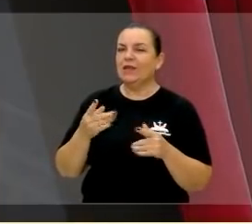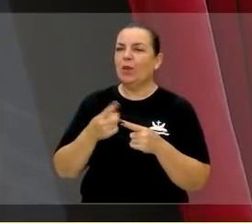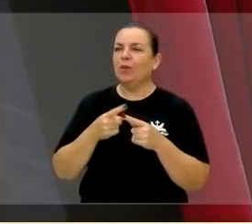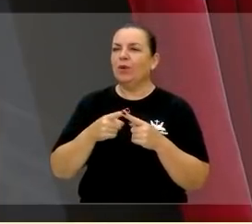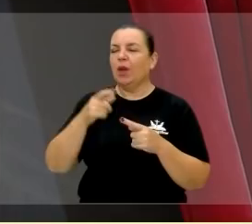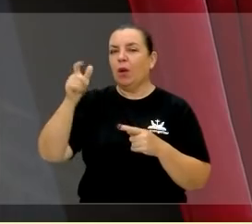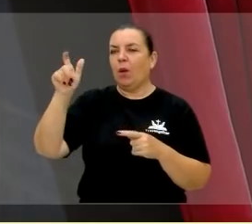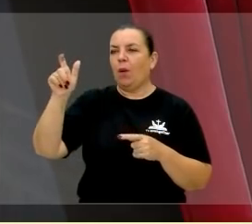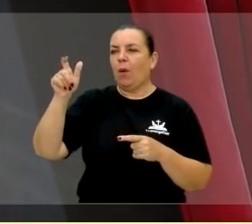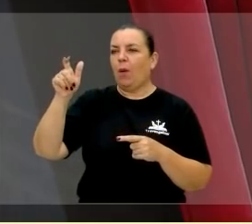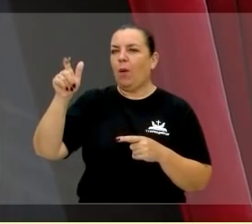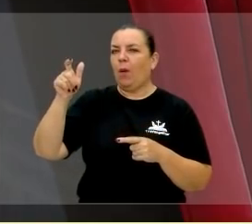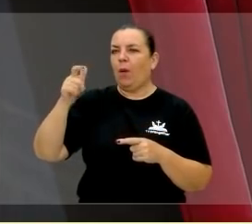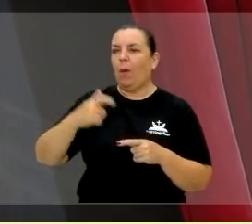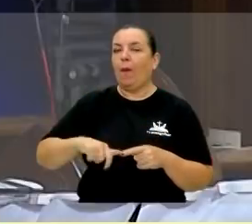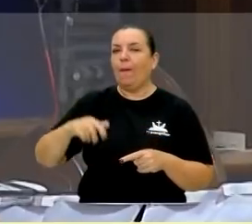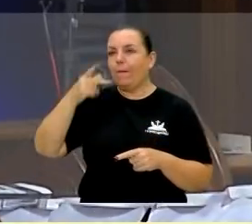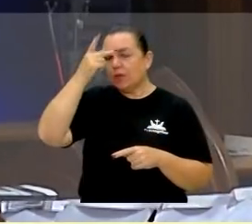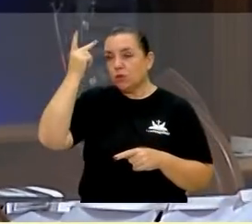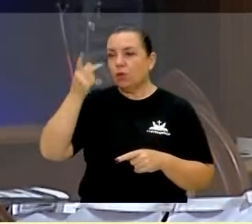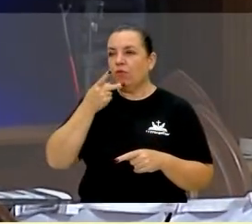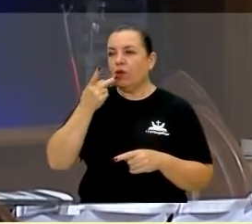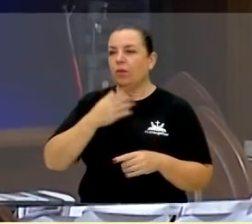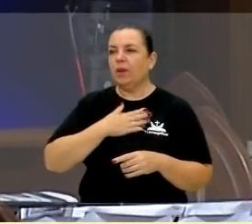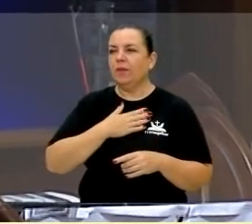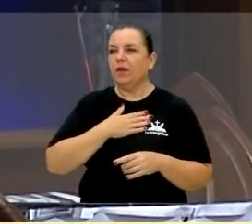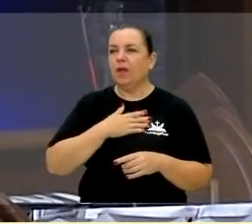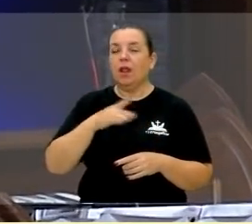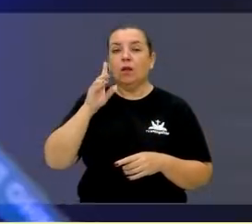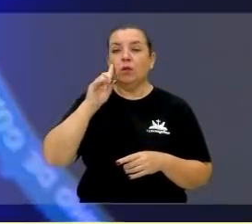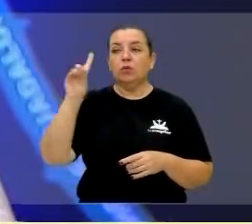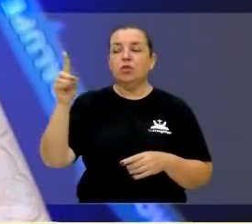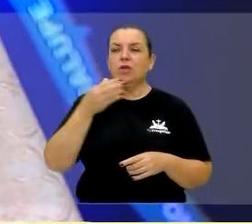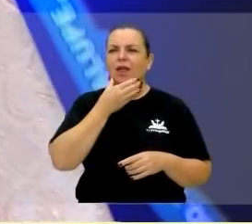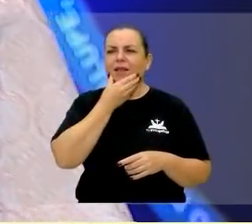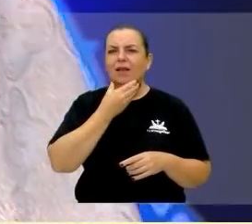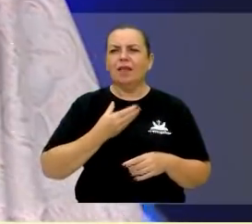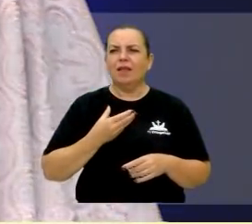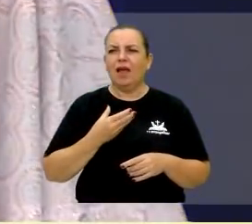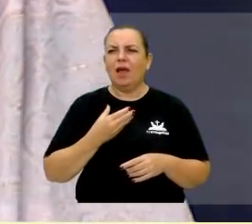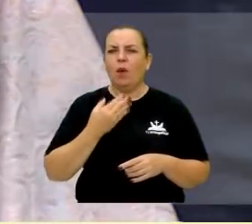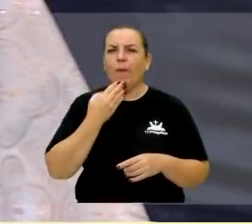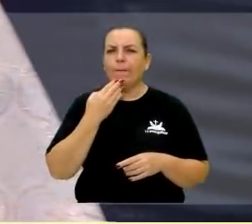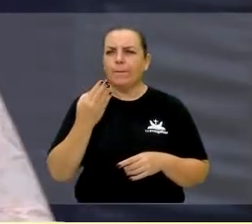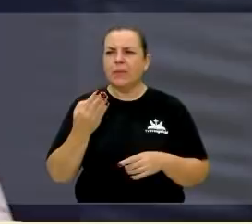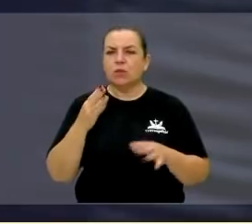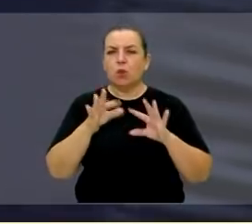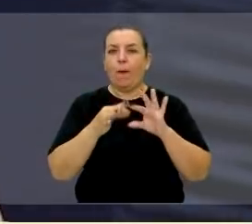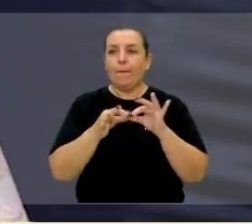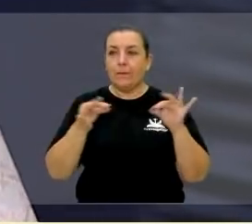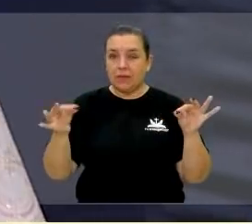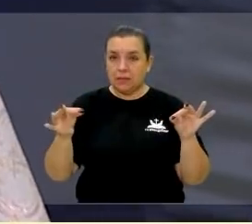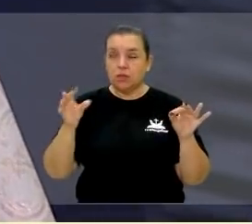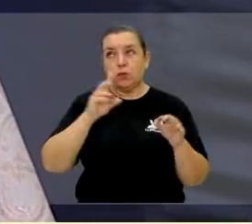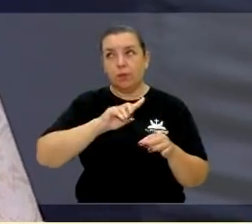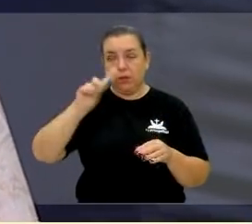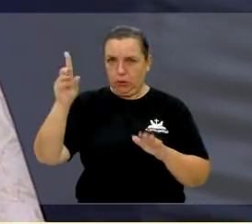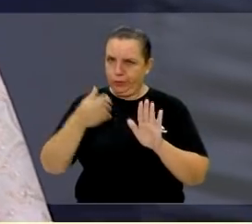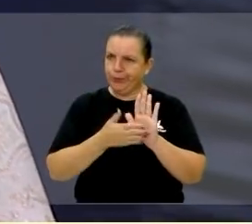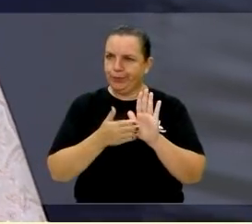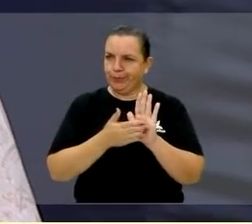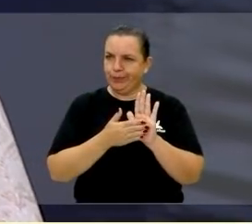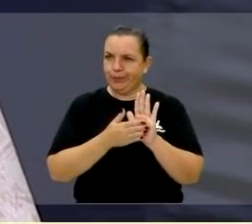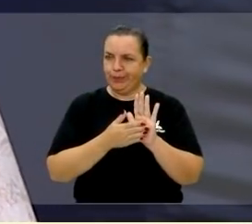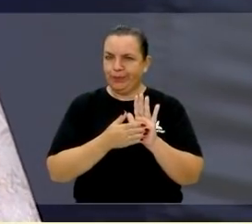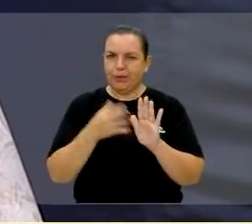vou dizer o nome, eu não pedi autorização, que no dia de Natal pediu um presente para Deus e um propósito. Achei